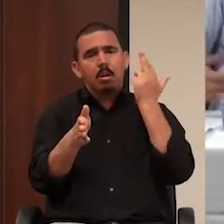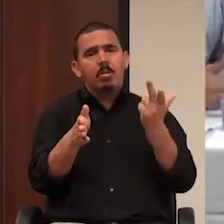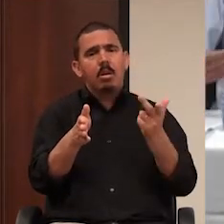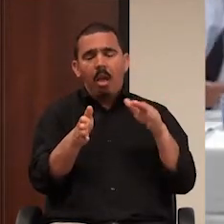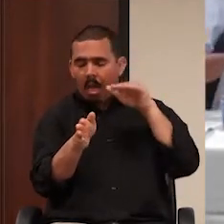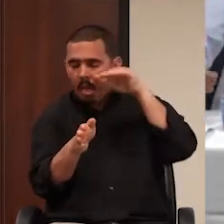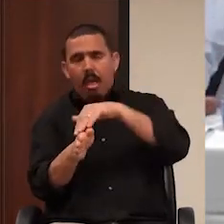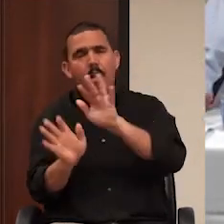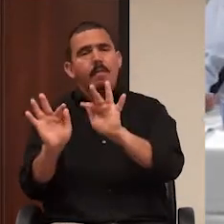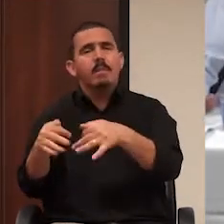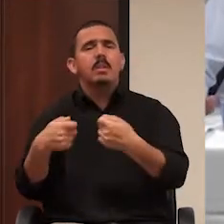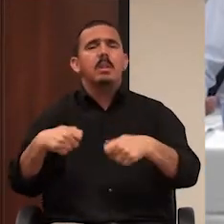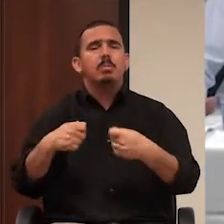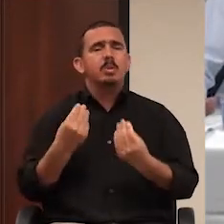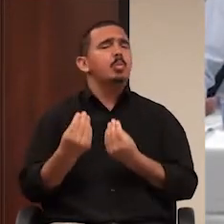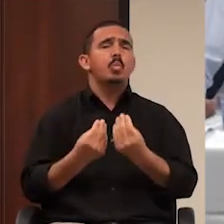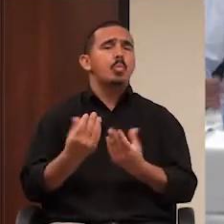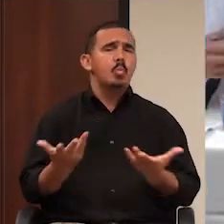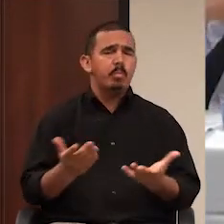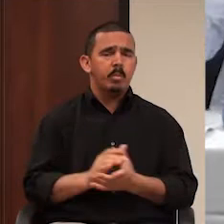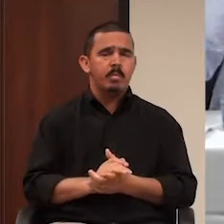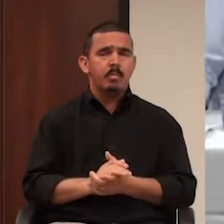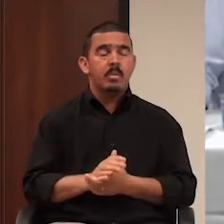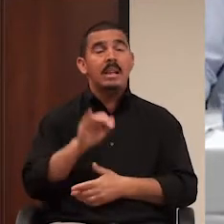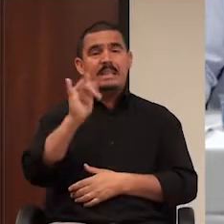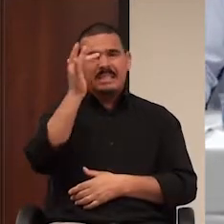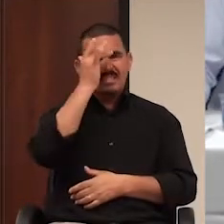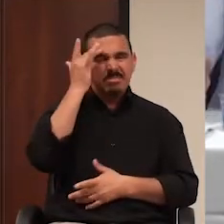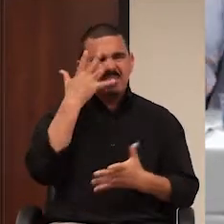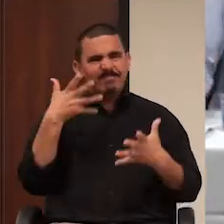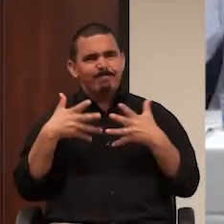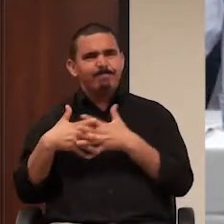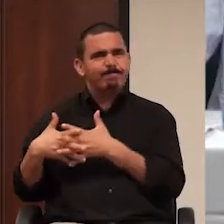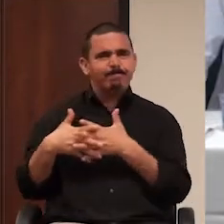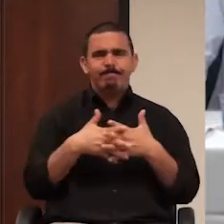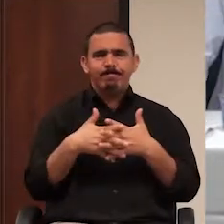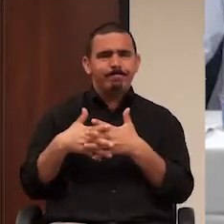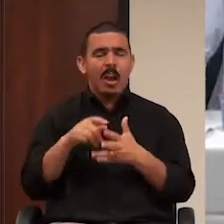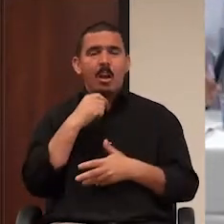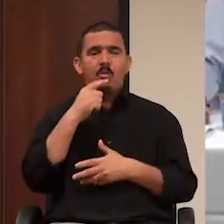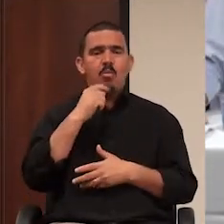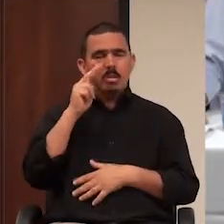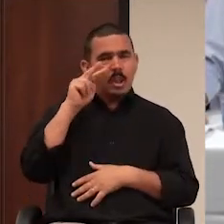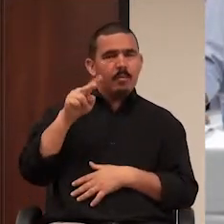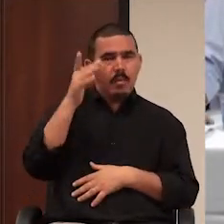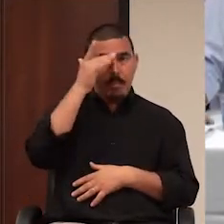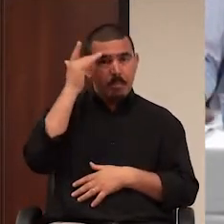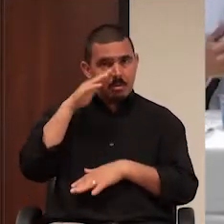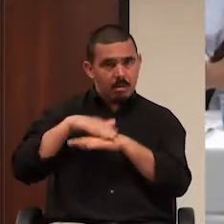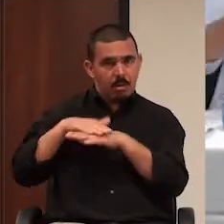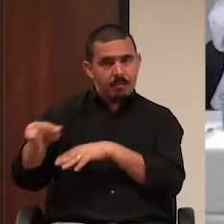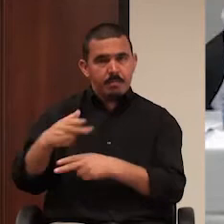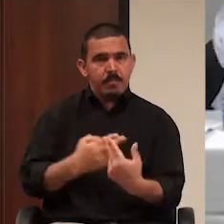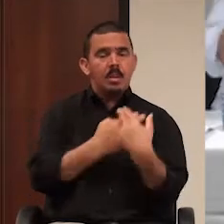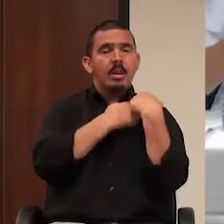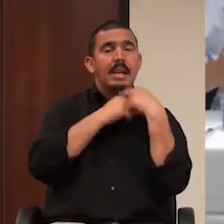Então, para aqueles que têm dificuldade de visualizar a nomeação de um curador sem a declaração da interdição, eu